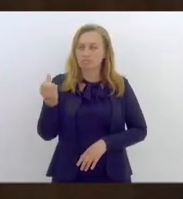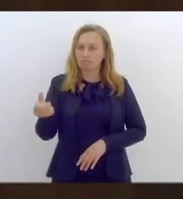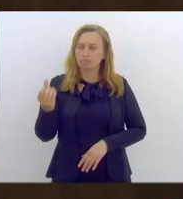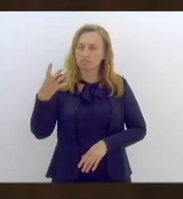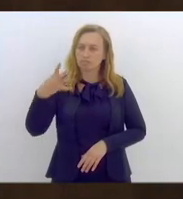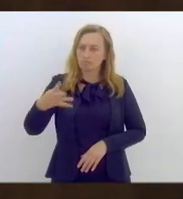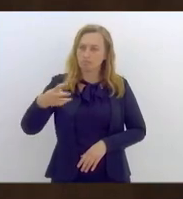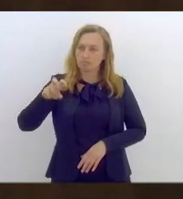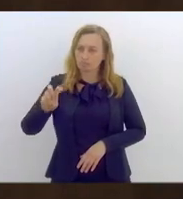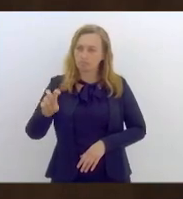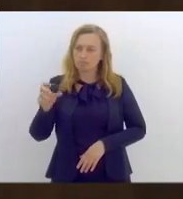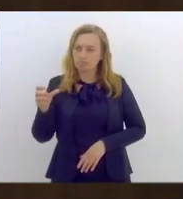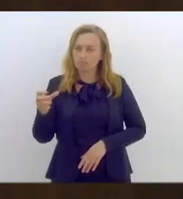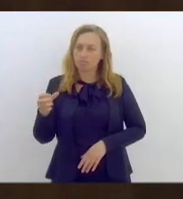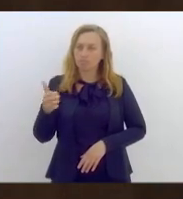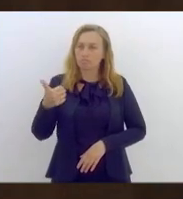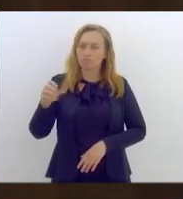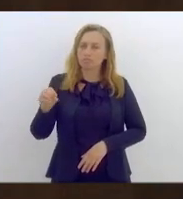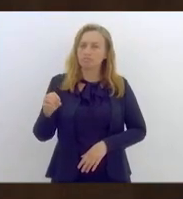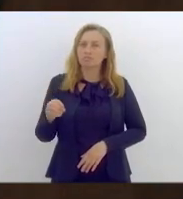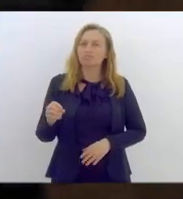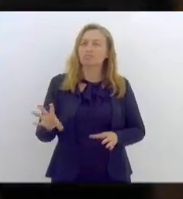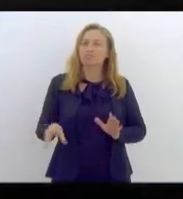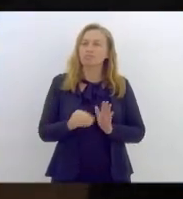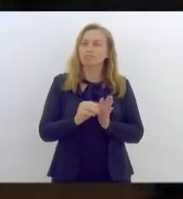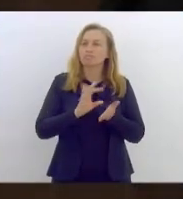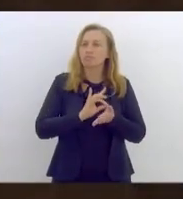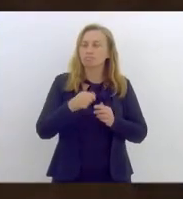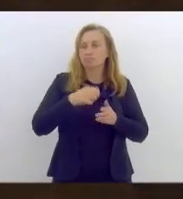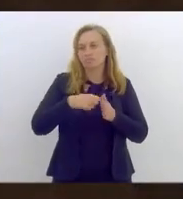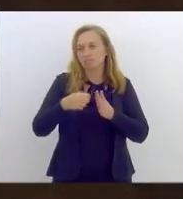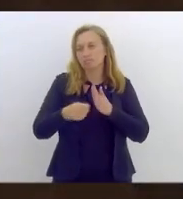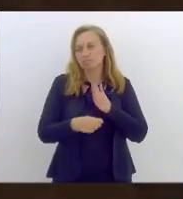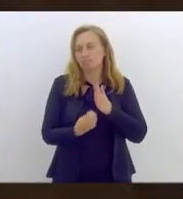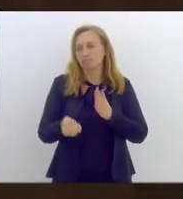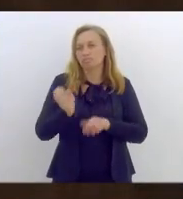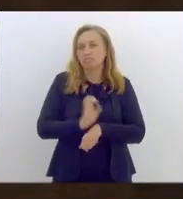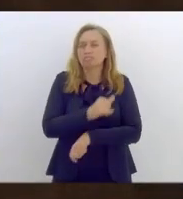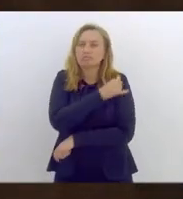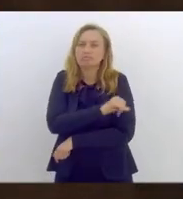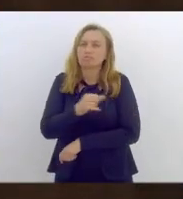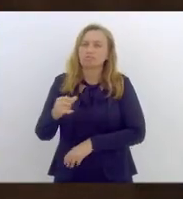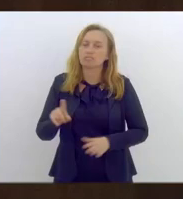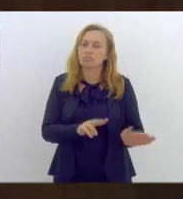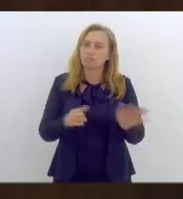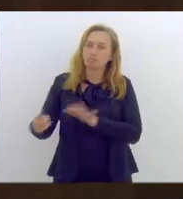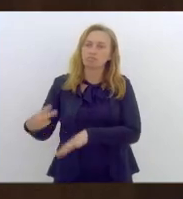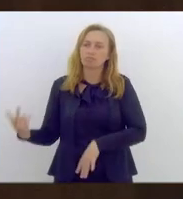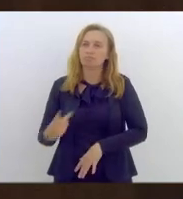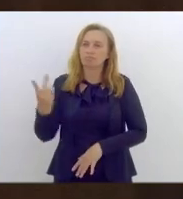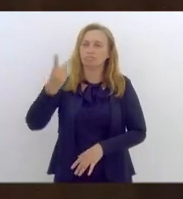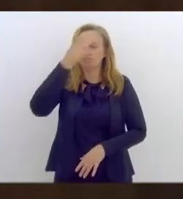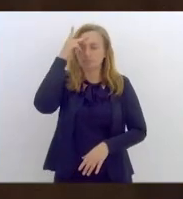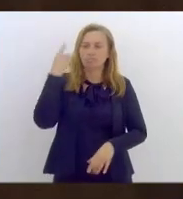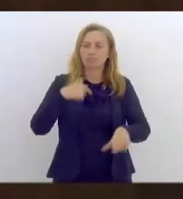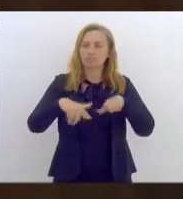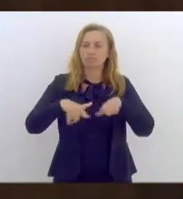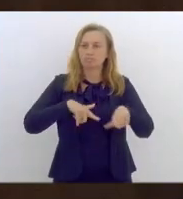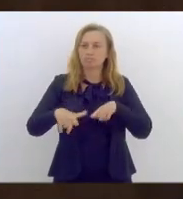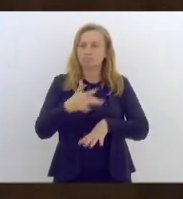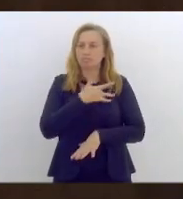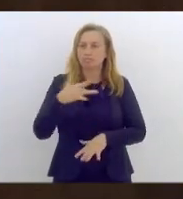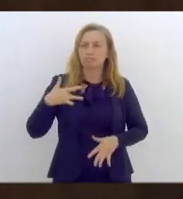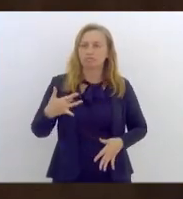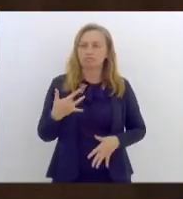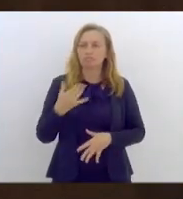incluindo no calendário Oficial do Estado do Rio de Janeiro a semana Estadual de valorização dos trabalhadores da